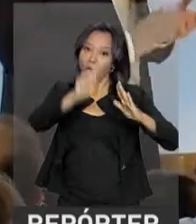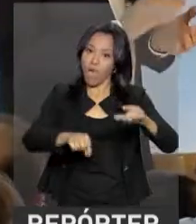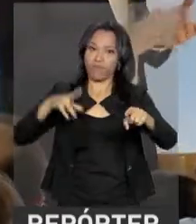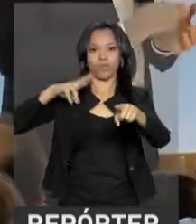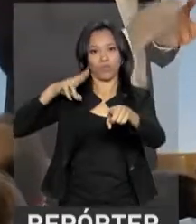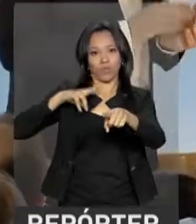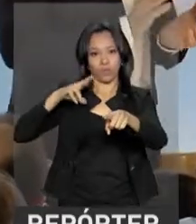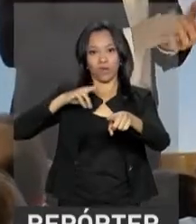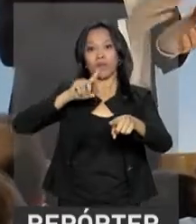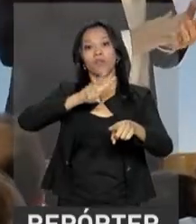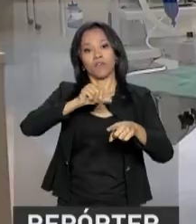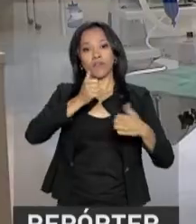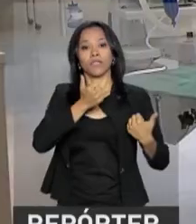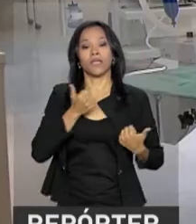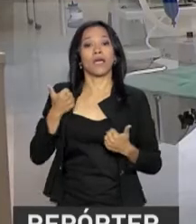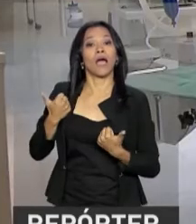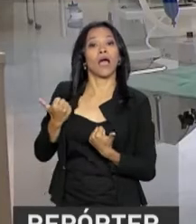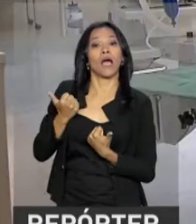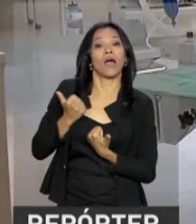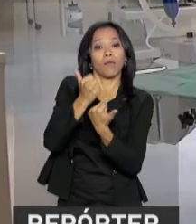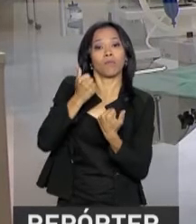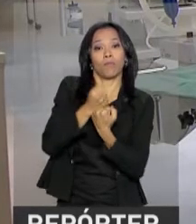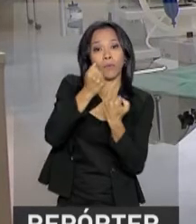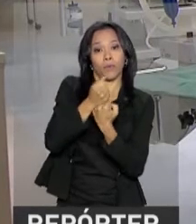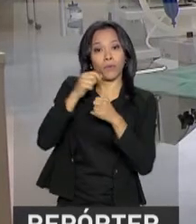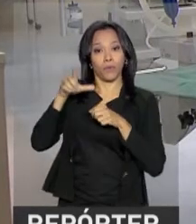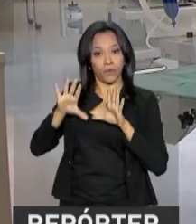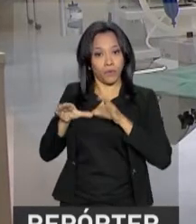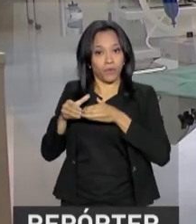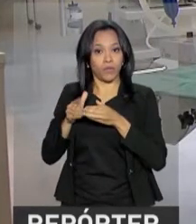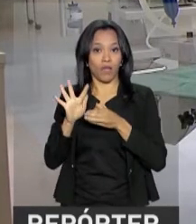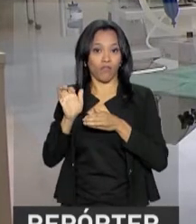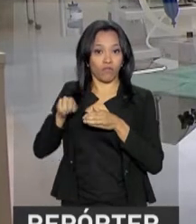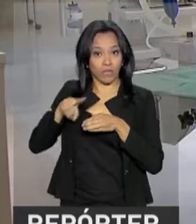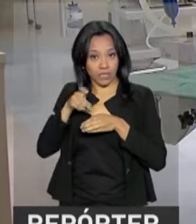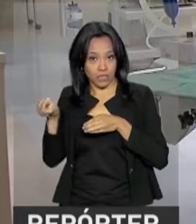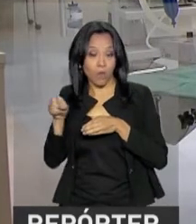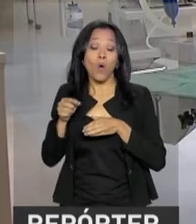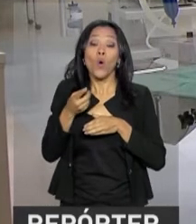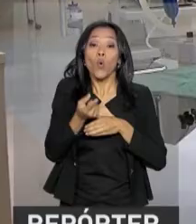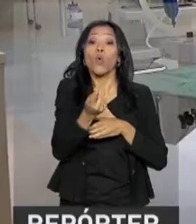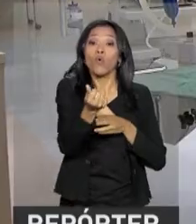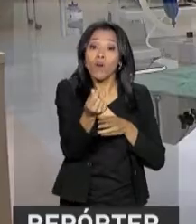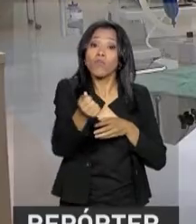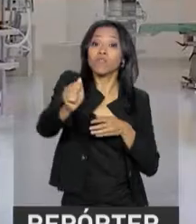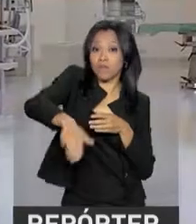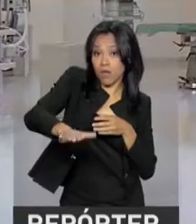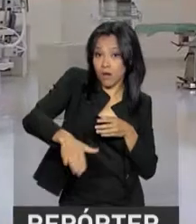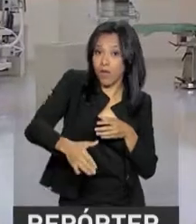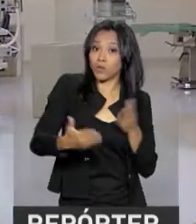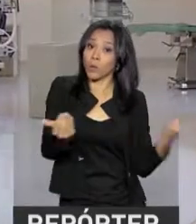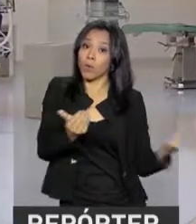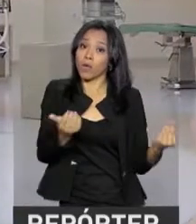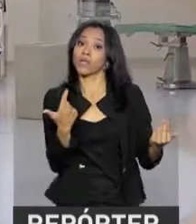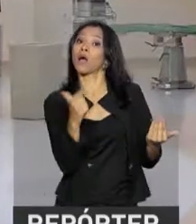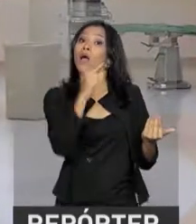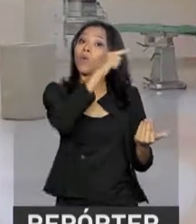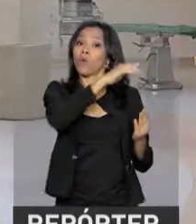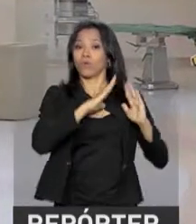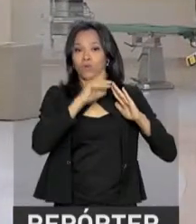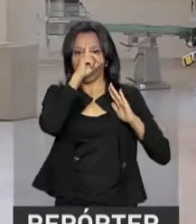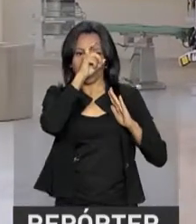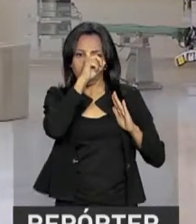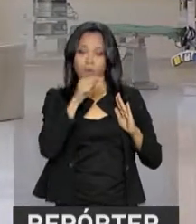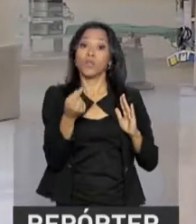será mantida pelo pio 12 serão oferecidos tratamentos com preços mais acessíveis do que os do mercado eo dinheiro arrecadado será